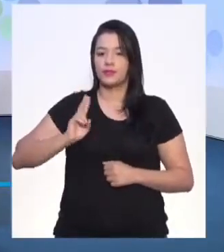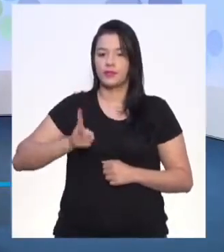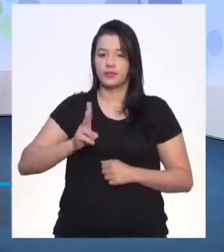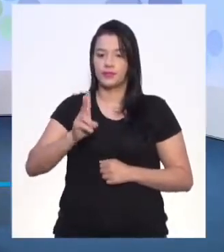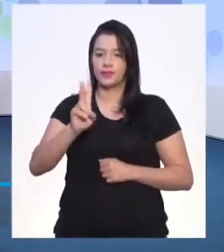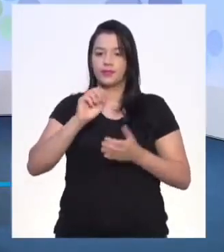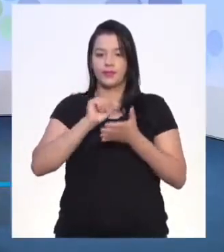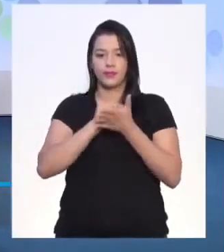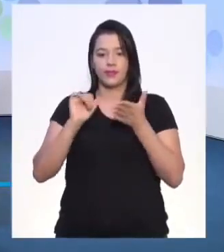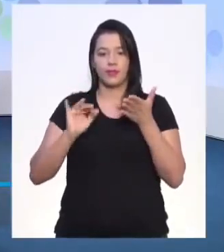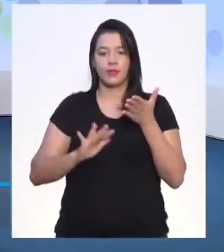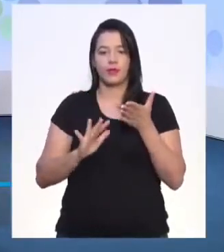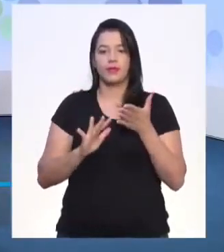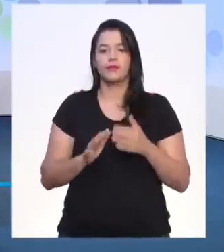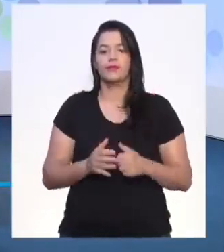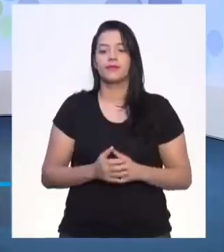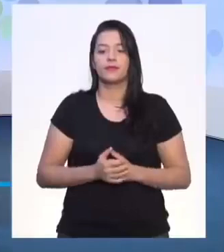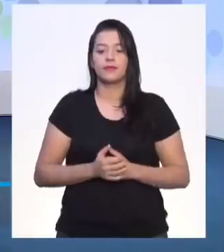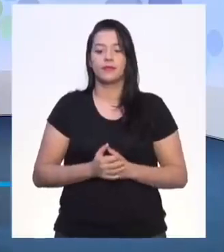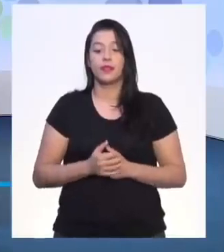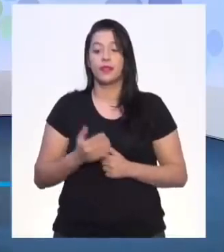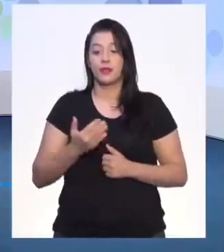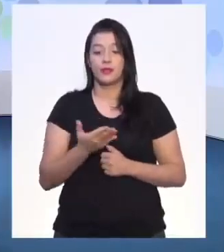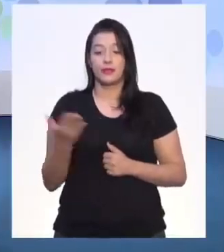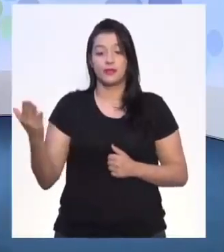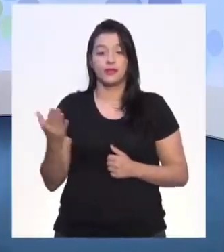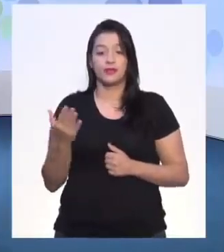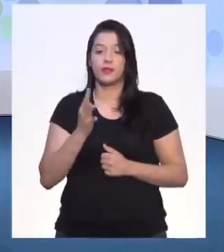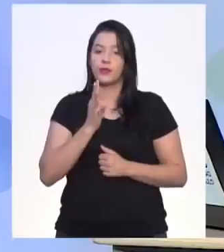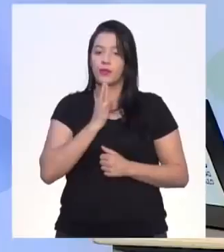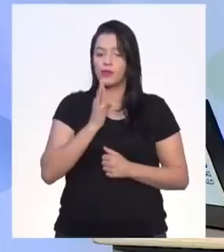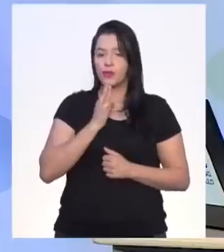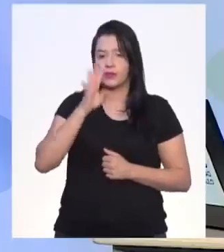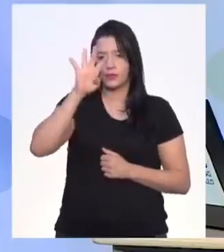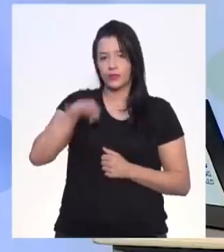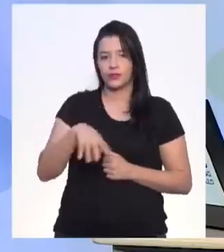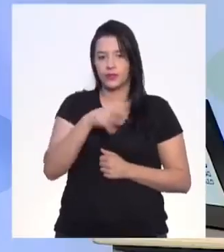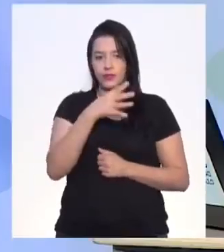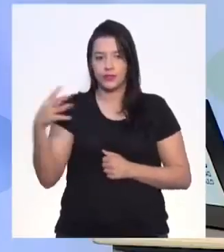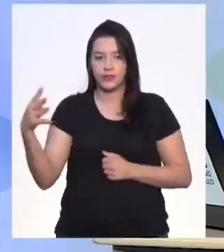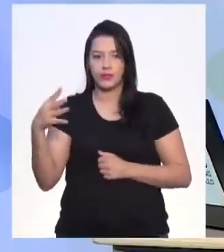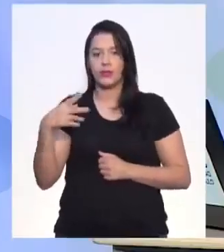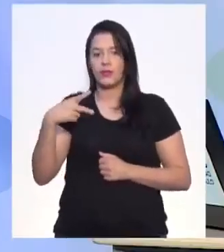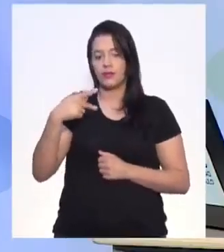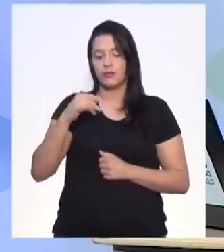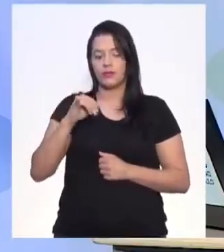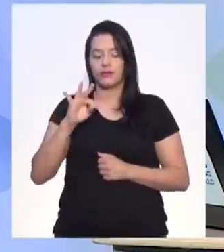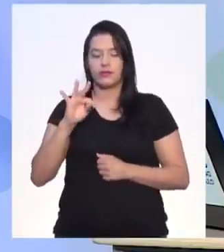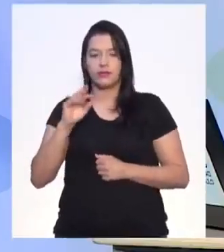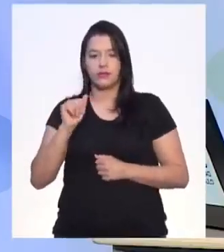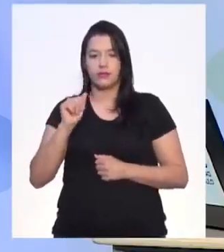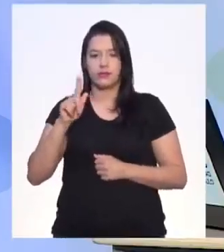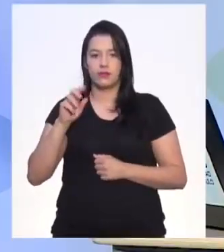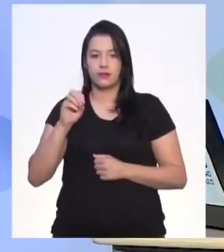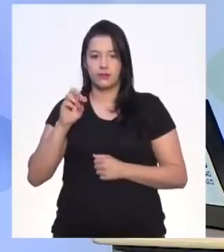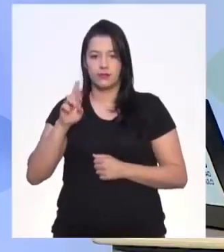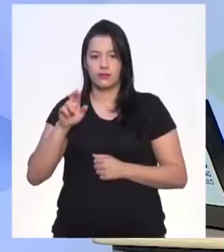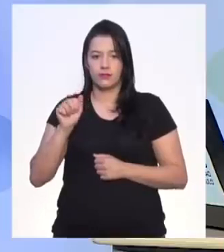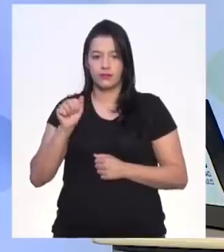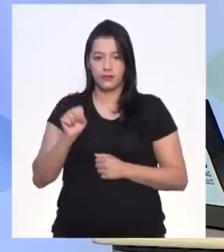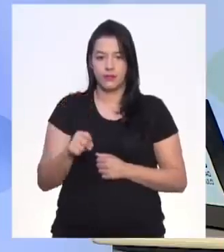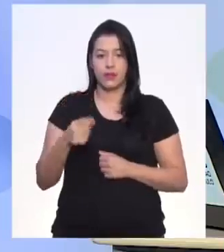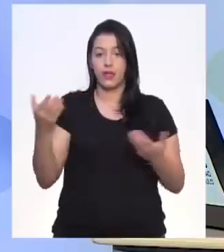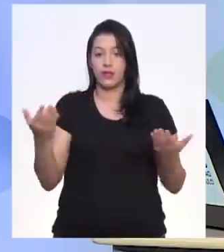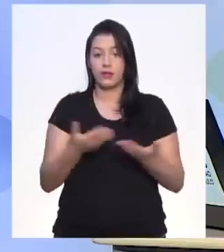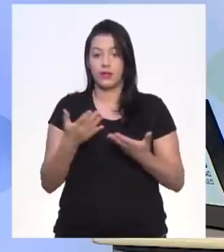nossa atividade. Bom, conhecendo a tabela, conhecendo um pouquinho sobre o Pitágoras, agora vamos ver se a gente consegue aplicar essas ideias,